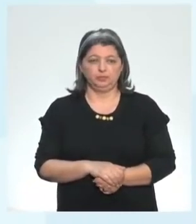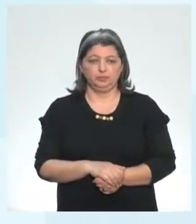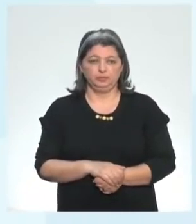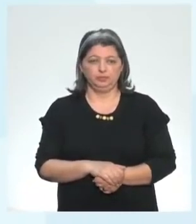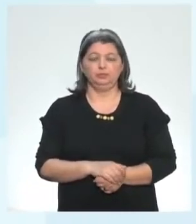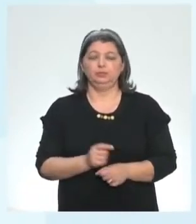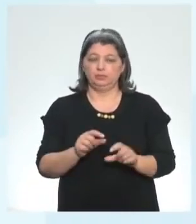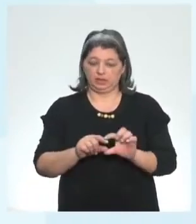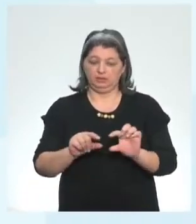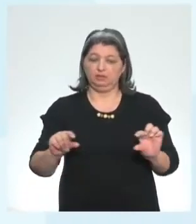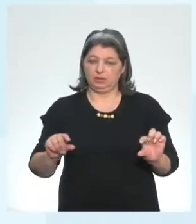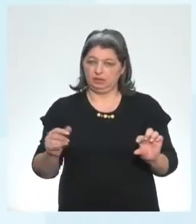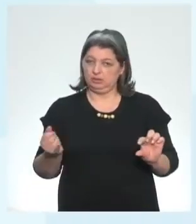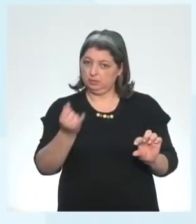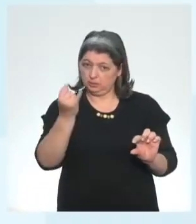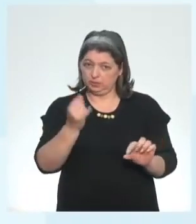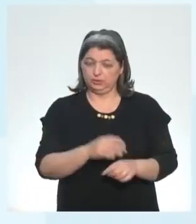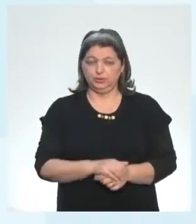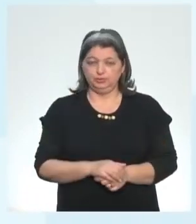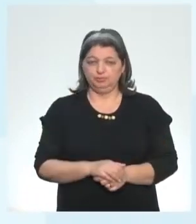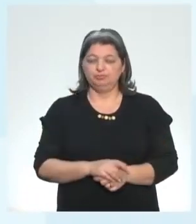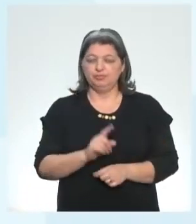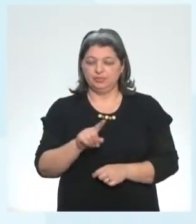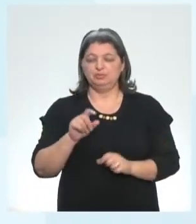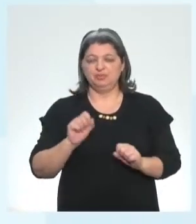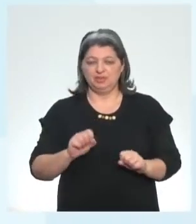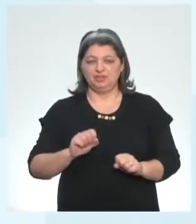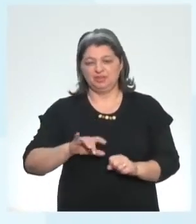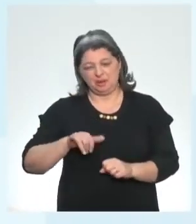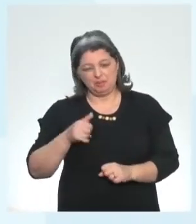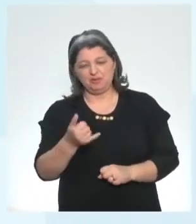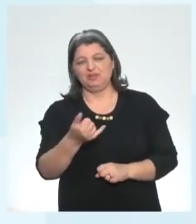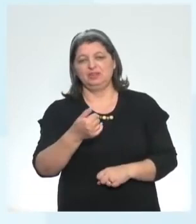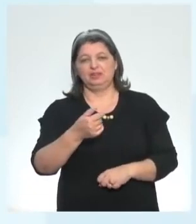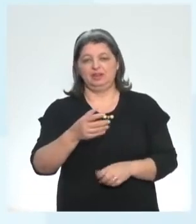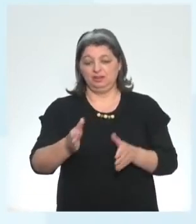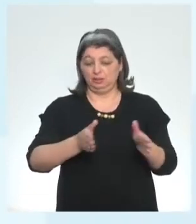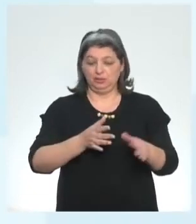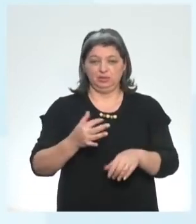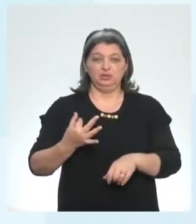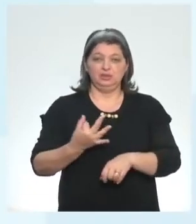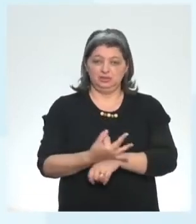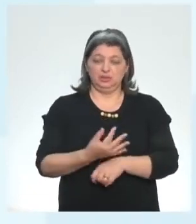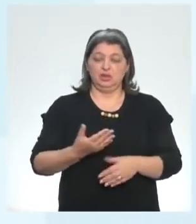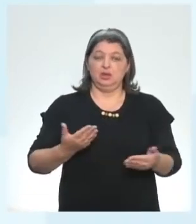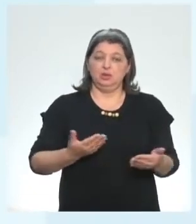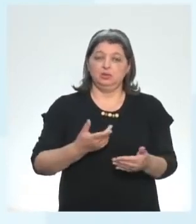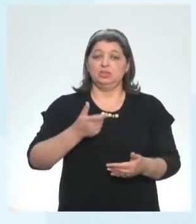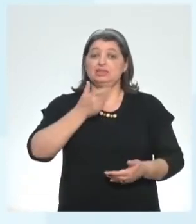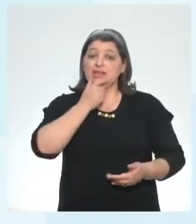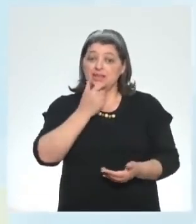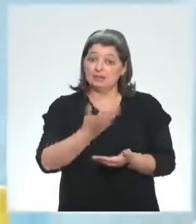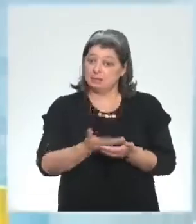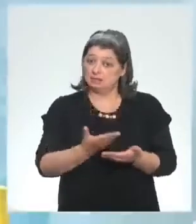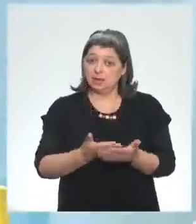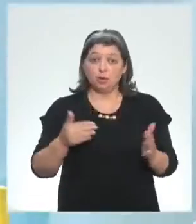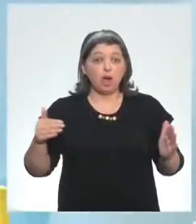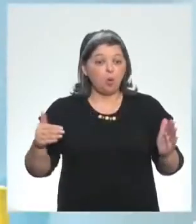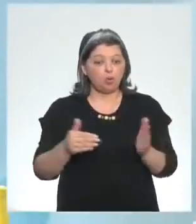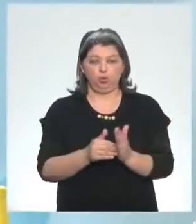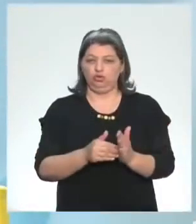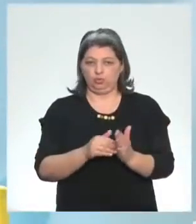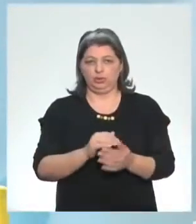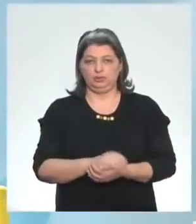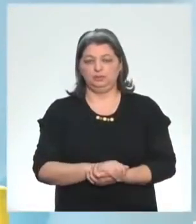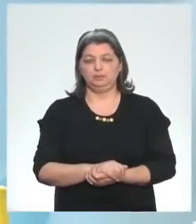Sim, sempre. Se divirtam aí nas férias também, ok? Ainda tem aulas, mas a de inglês hoje é a última, por isso que eu já estou falando nice vacation